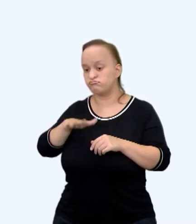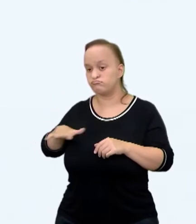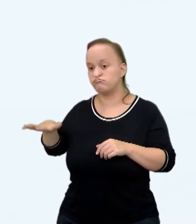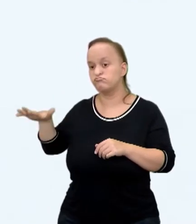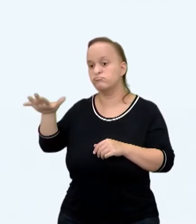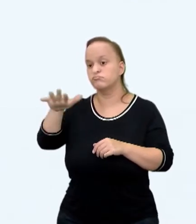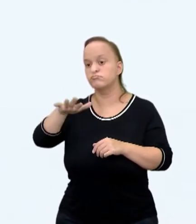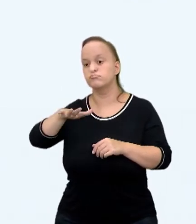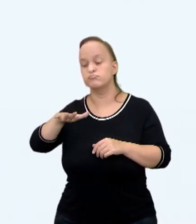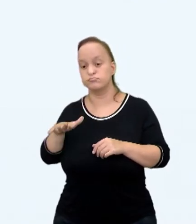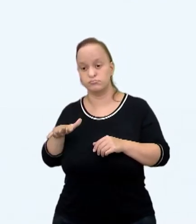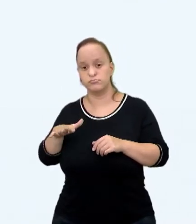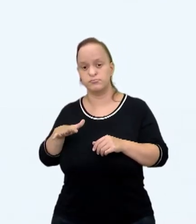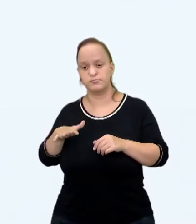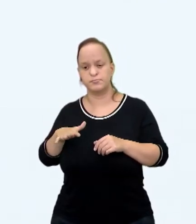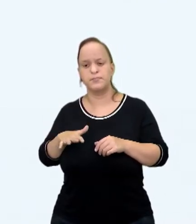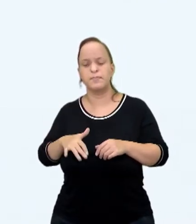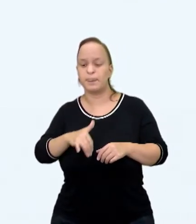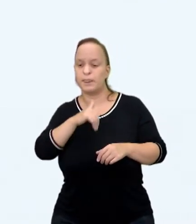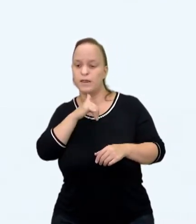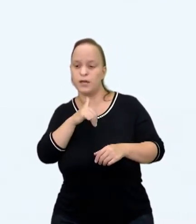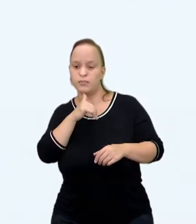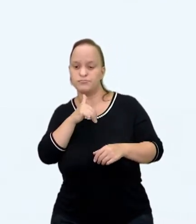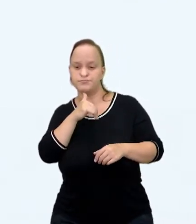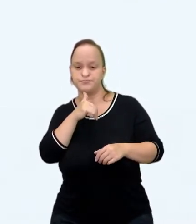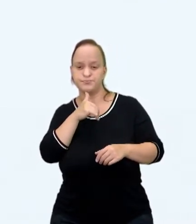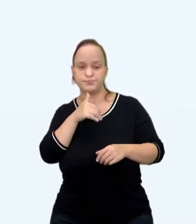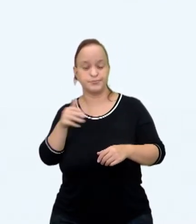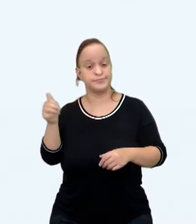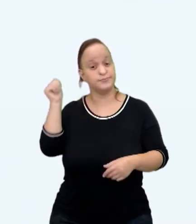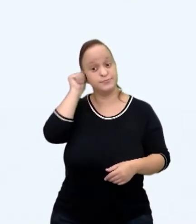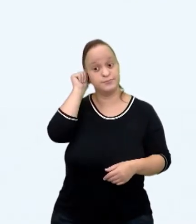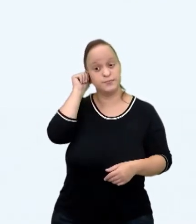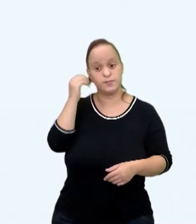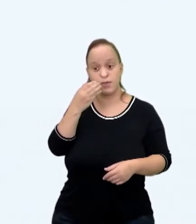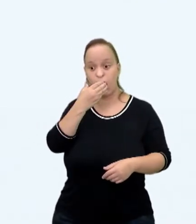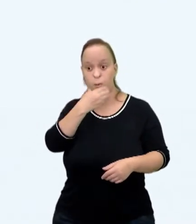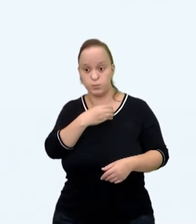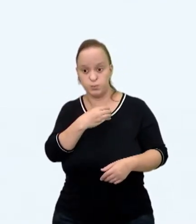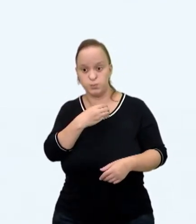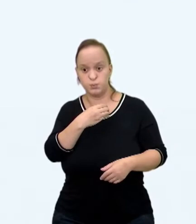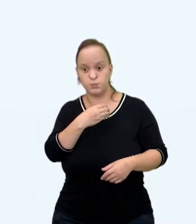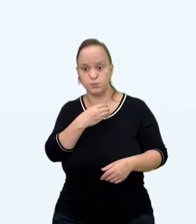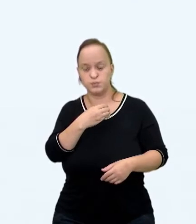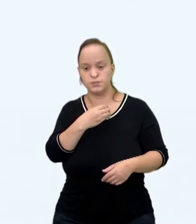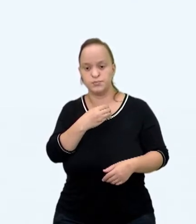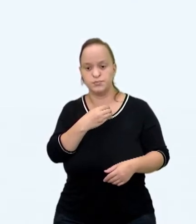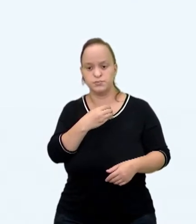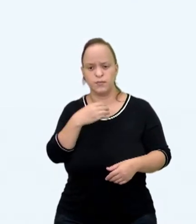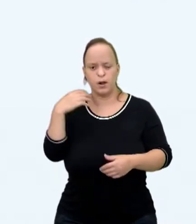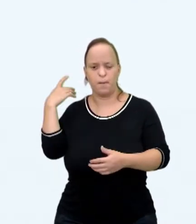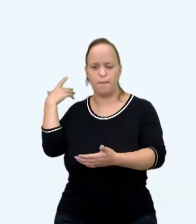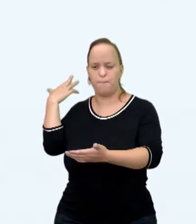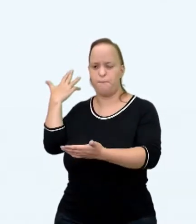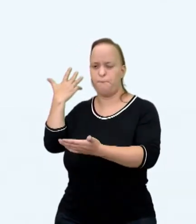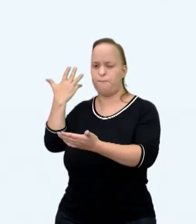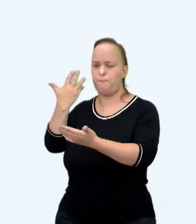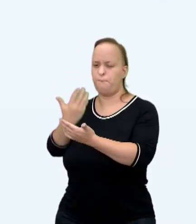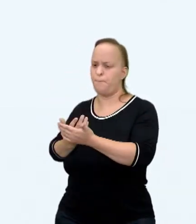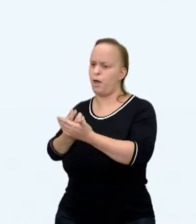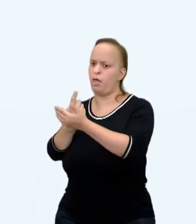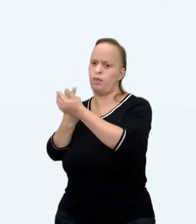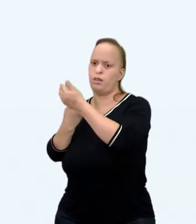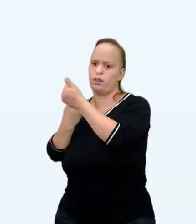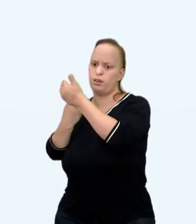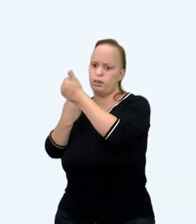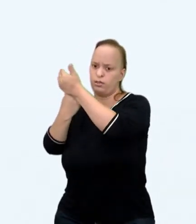esteja falando de um iPhone que todo mundo viu, então é desde da produção tecnológica dele, tem a ver com marketing. Claro que